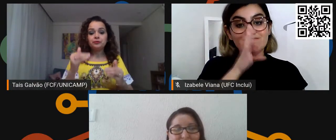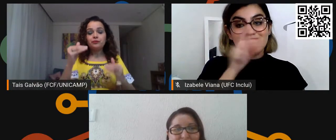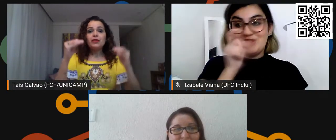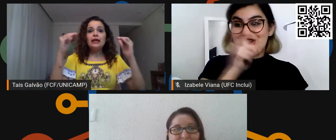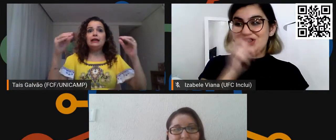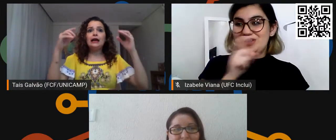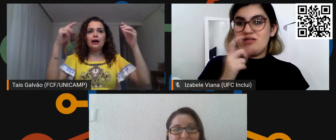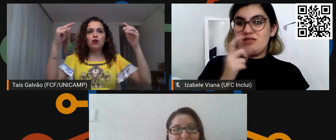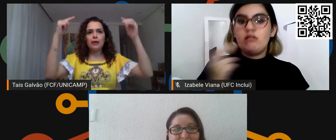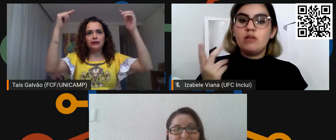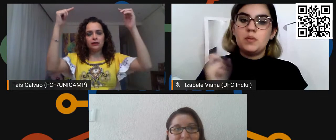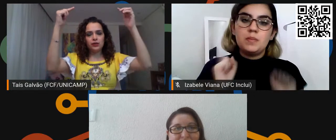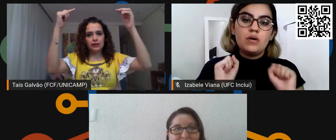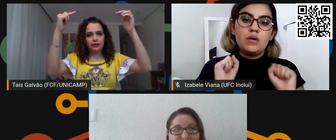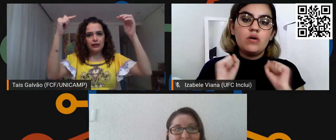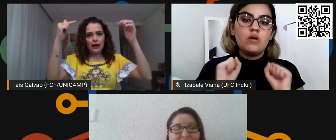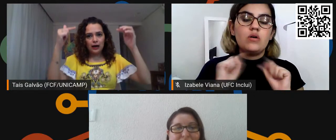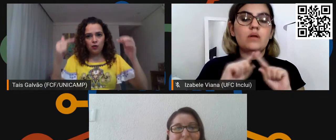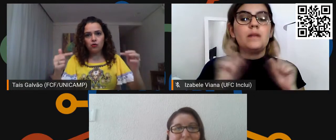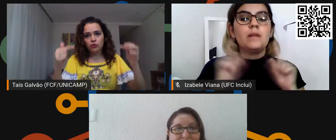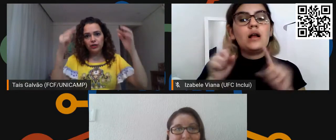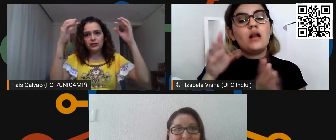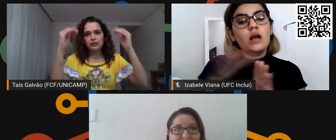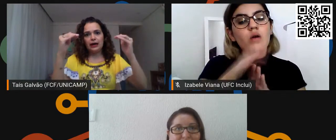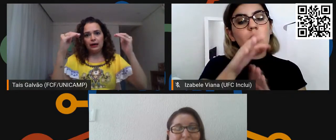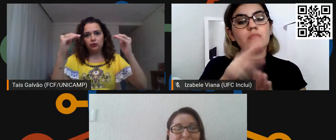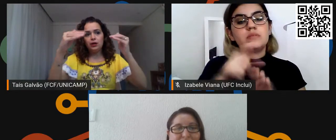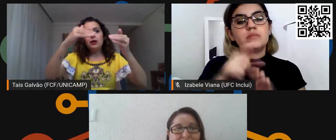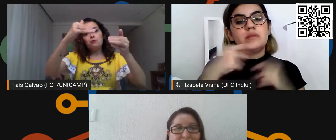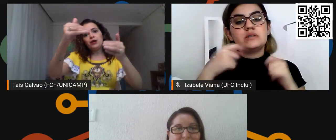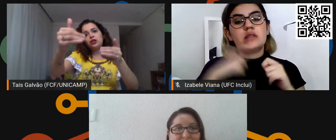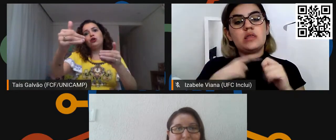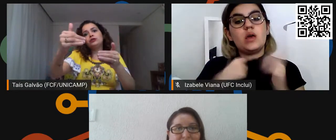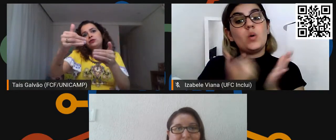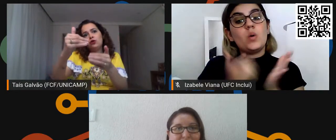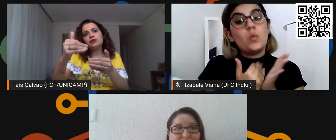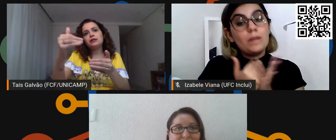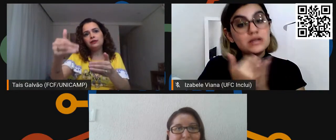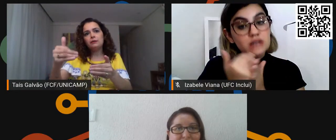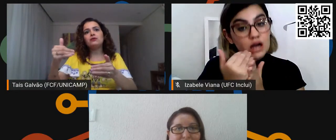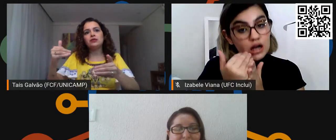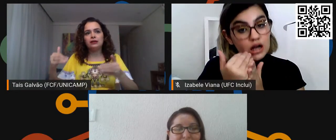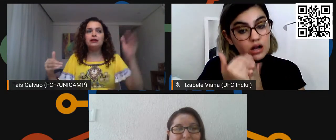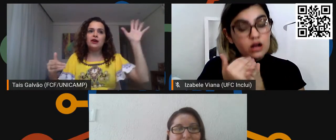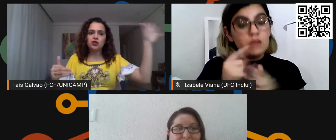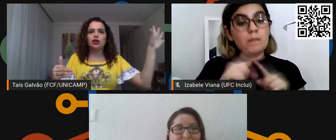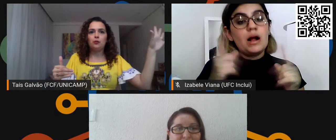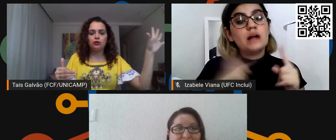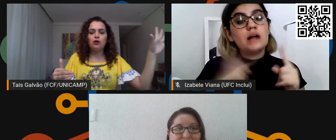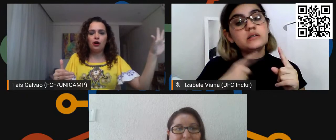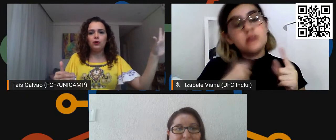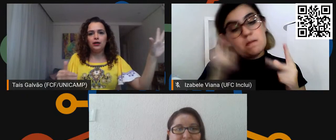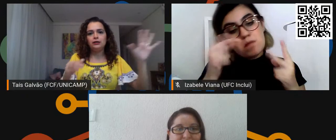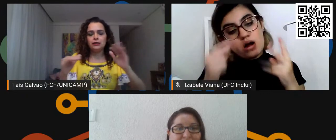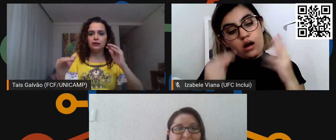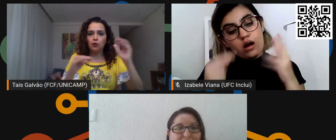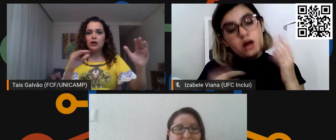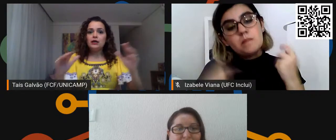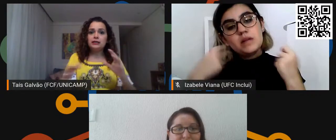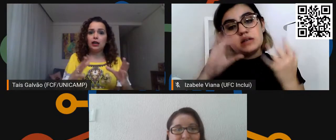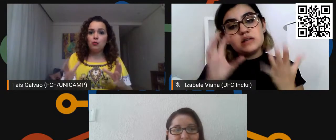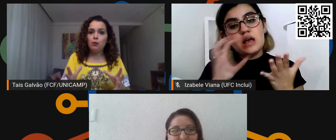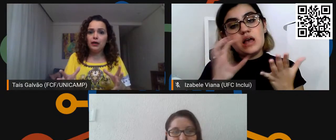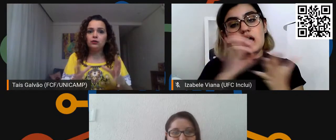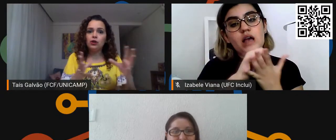que ele recomenda que você tenha algo iniciado, mas tem outras coisas que também você tem que registrar o protocolo antes.